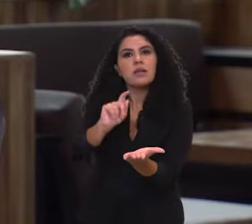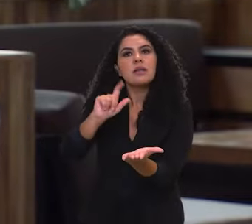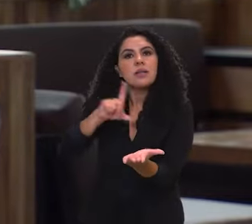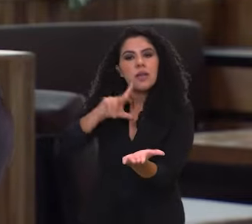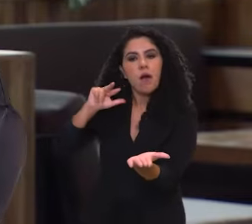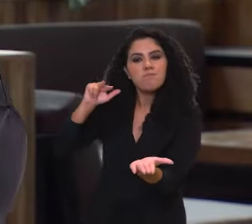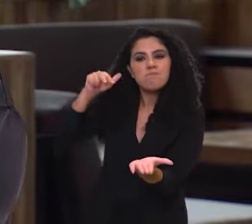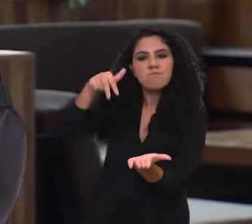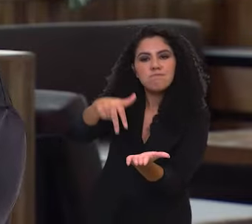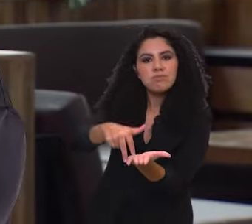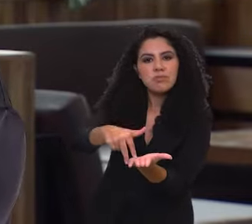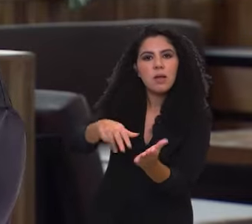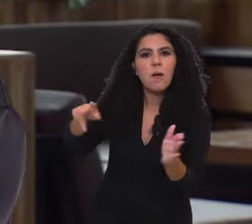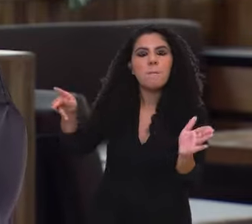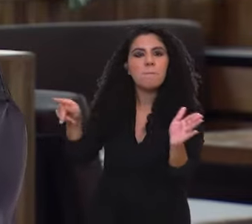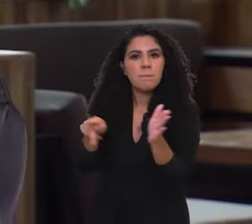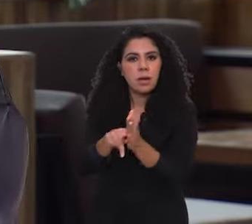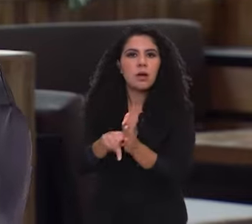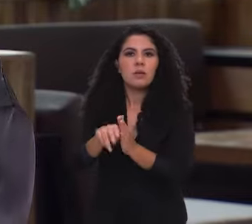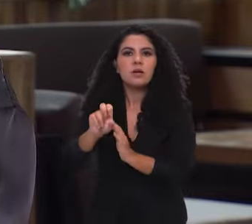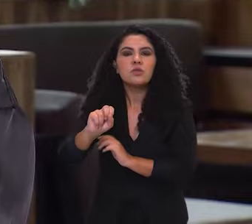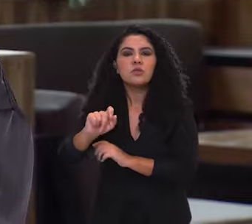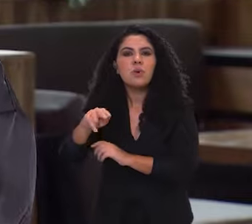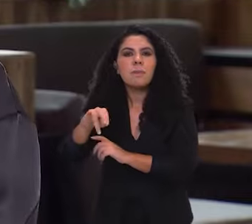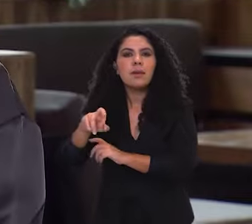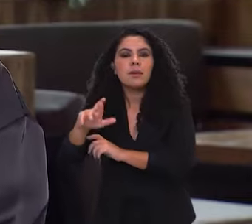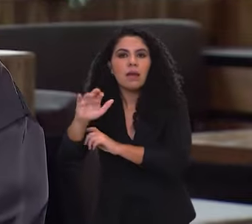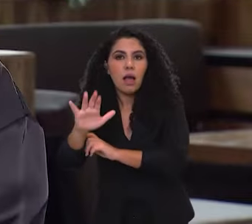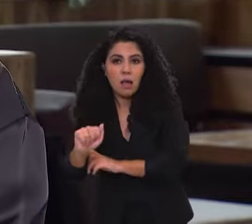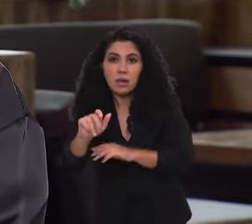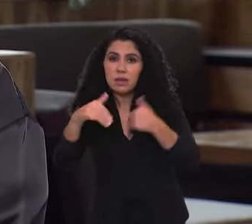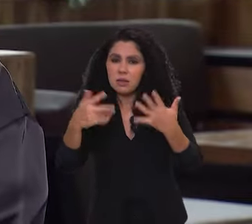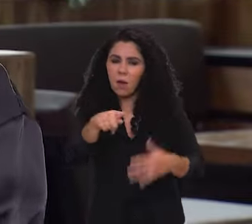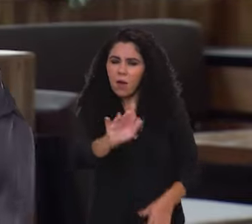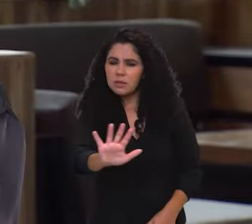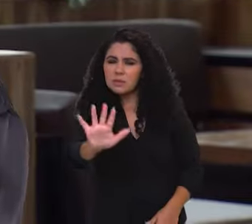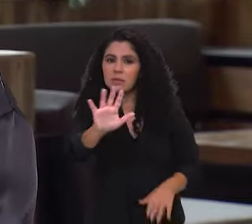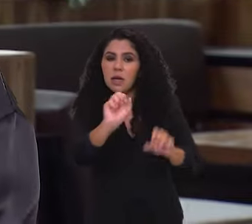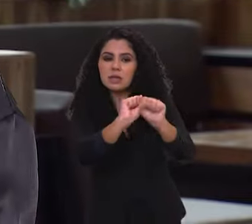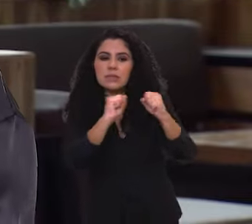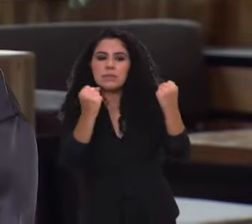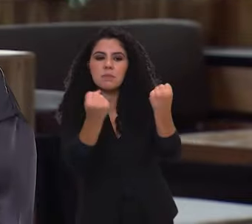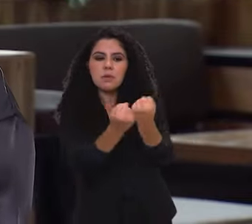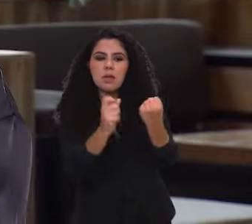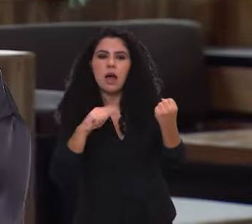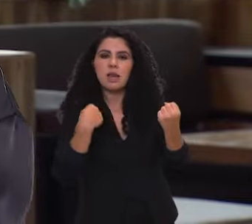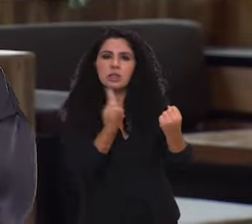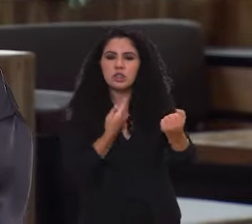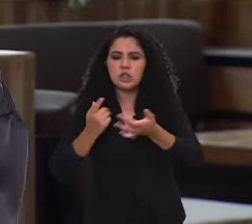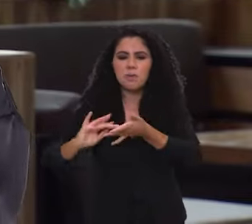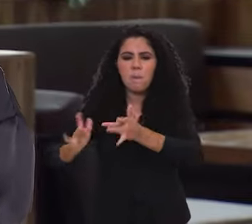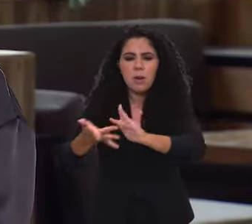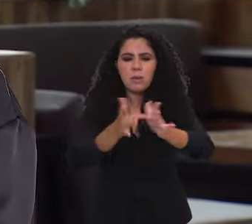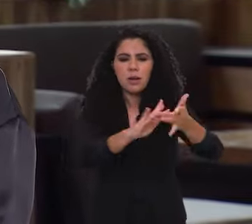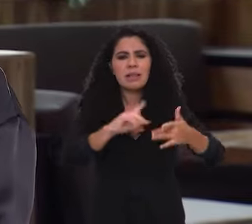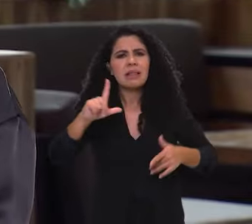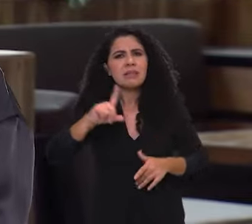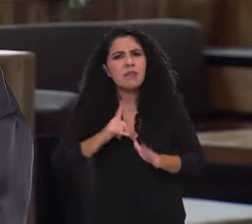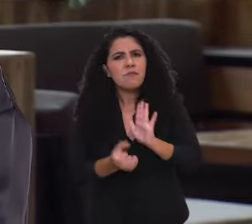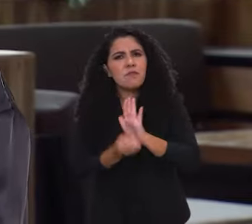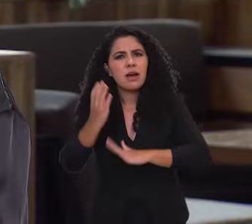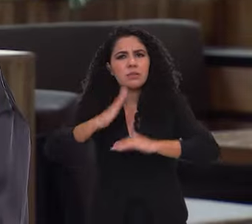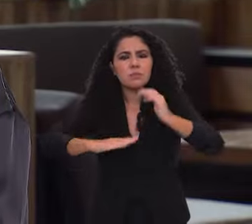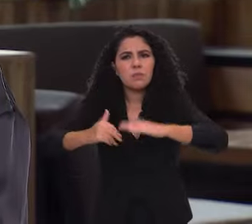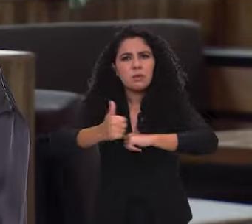da integração sul-americana. Então, esse seminário, ele discutiu, nós trouxemos